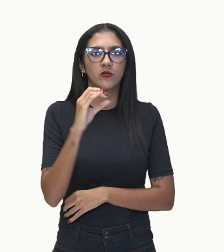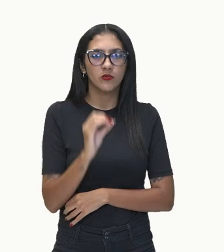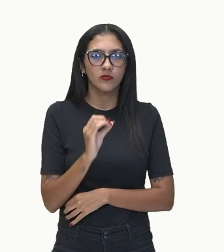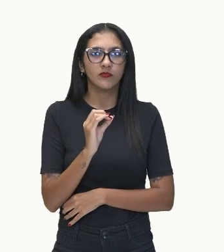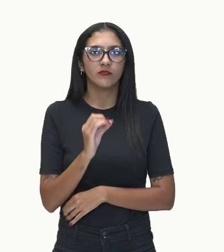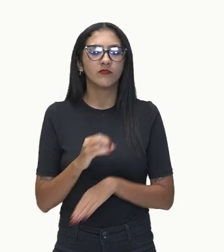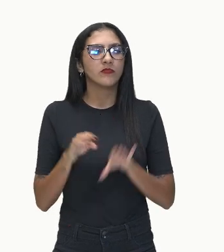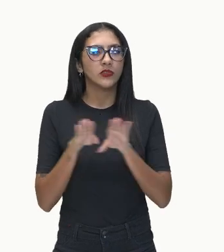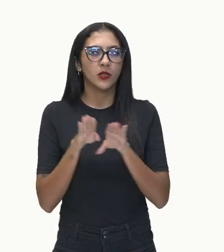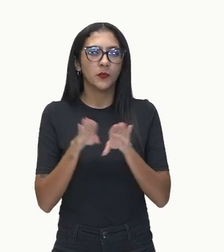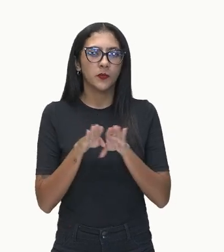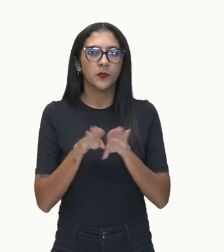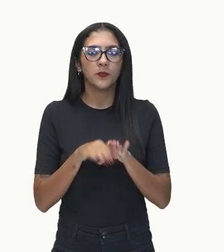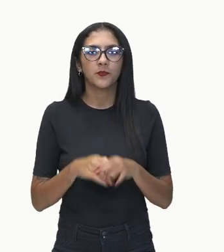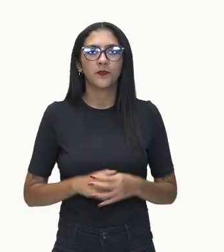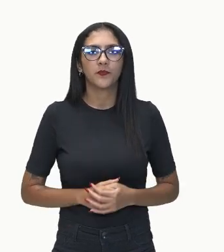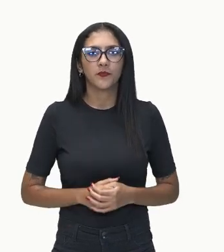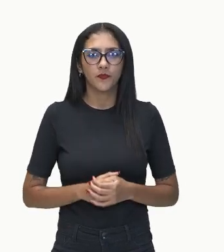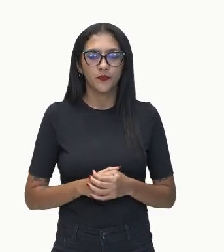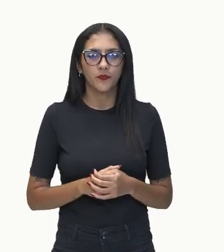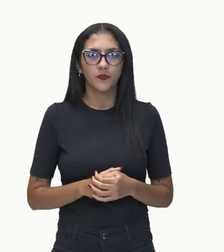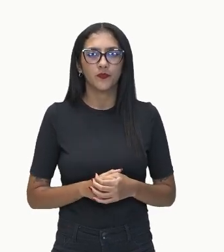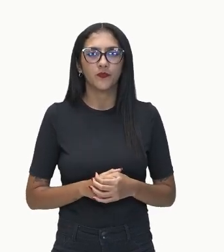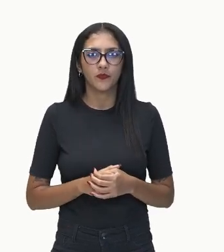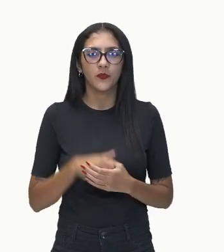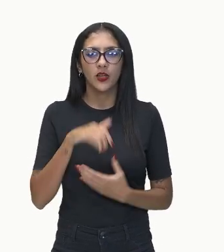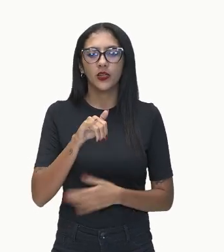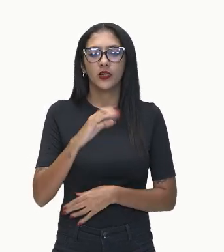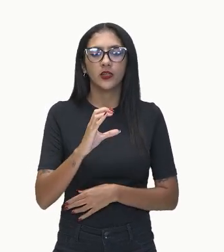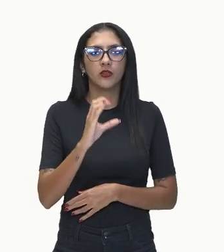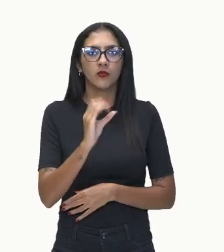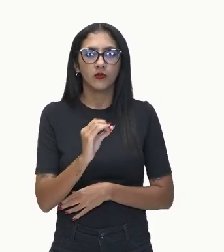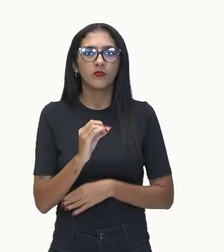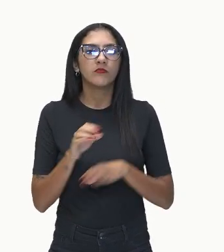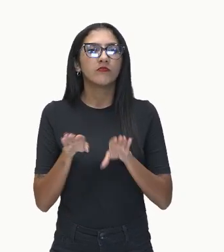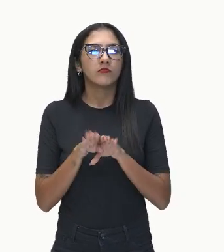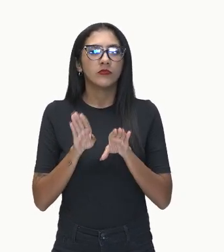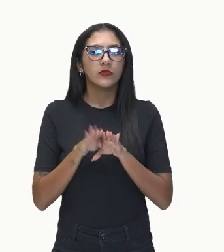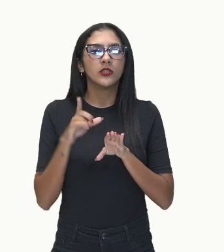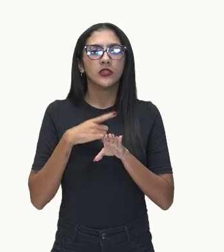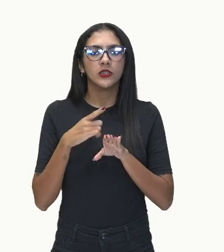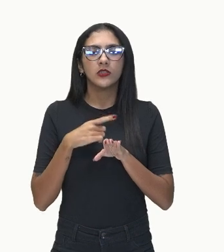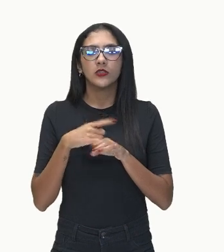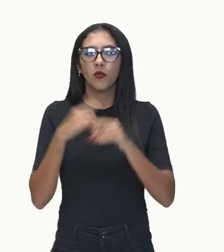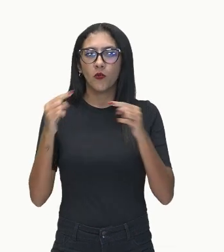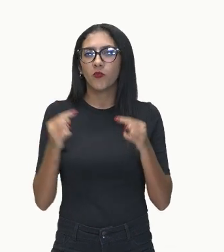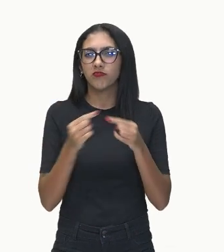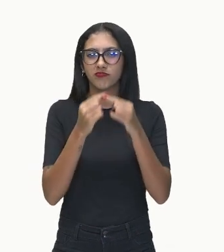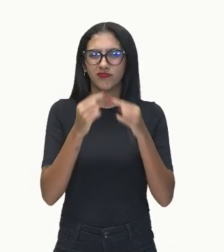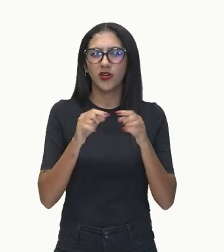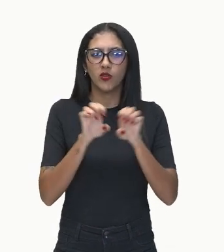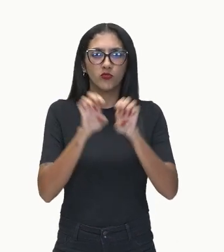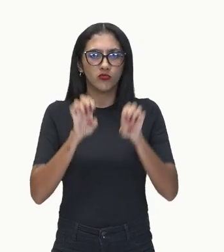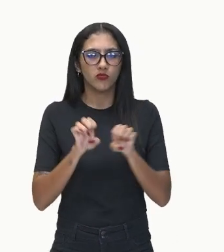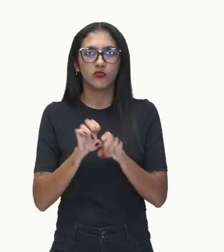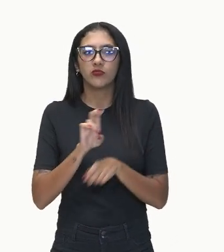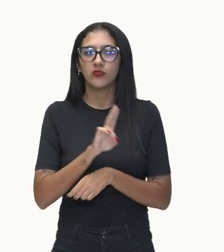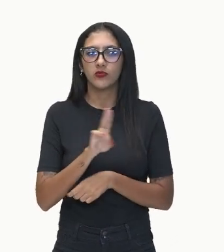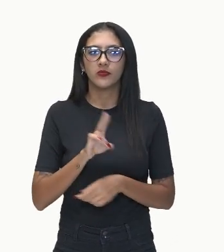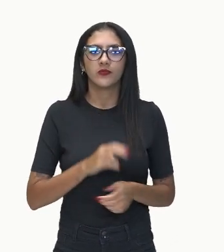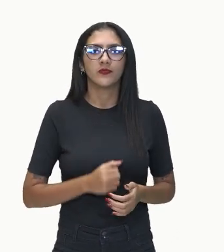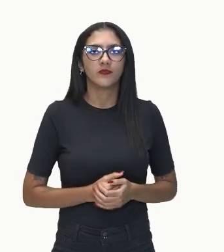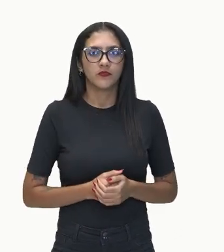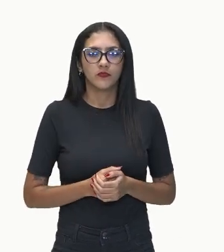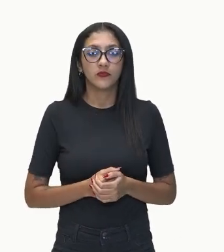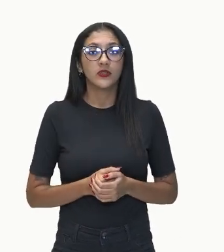aí. E o O ele veio para melhor efeito sonoro da língua portuguesa. Pode se apresentar assim